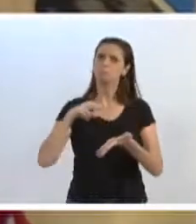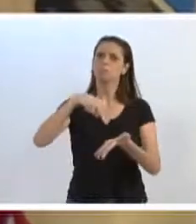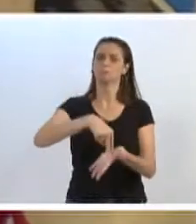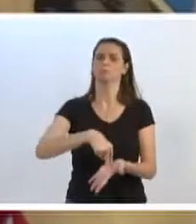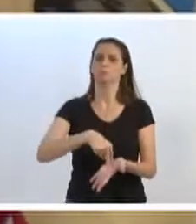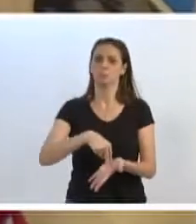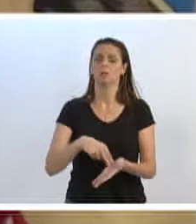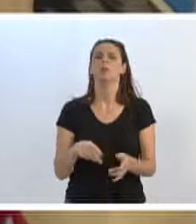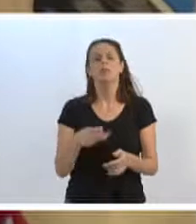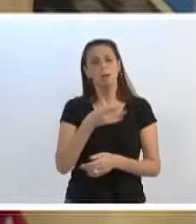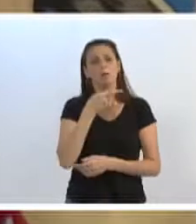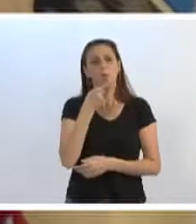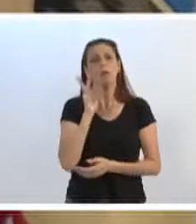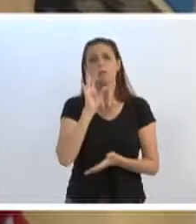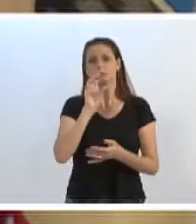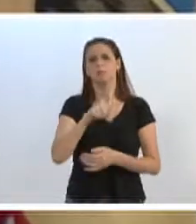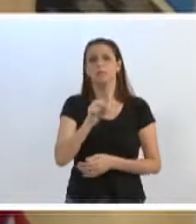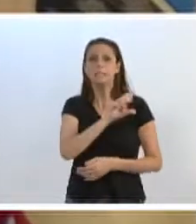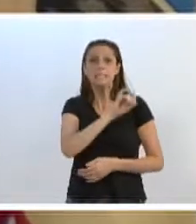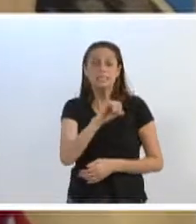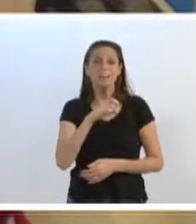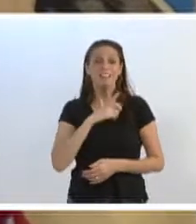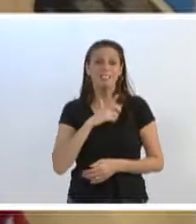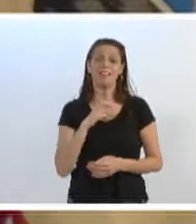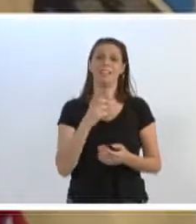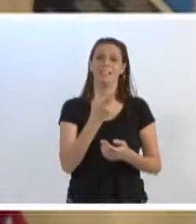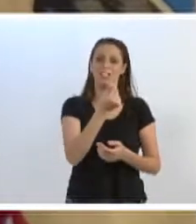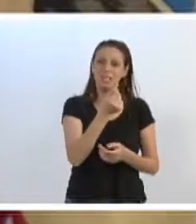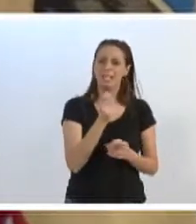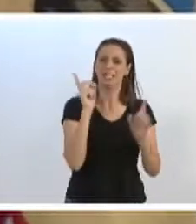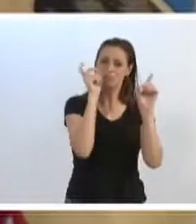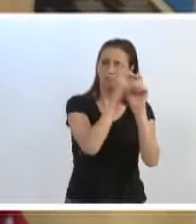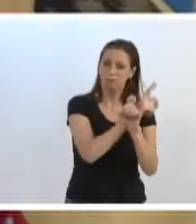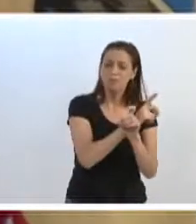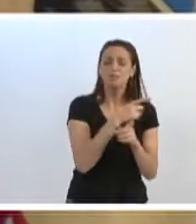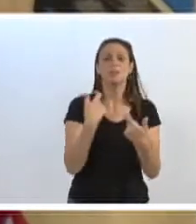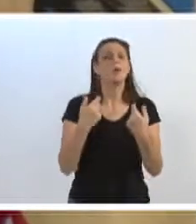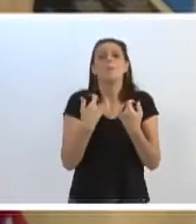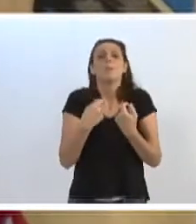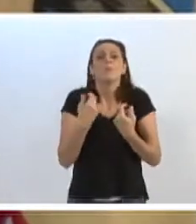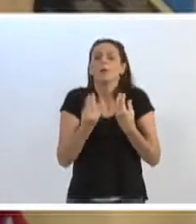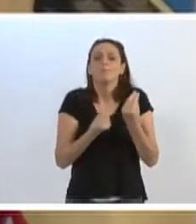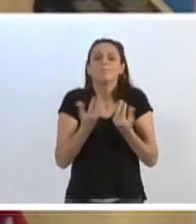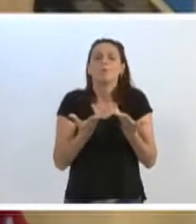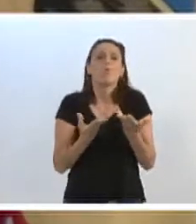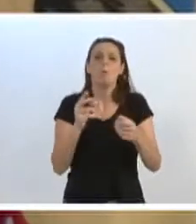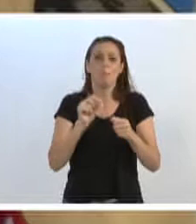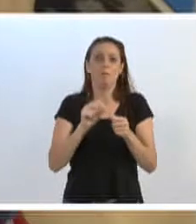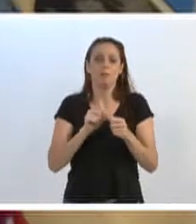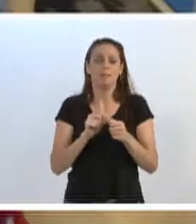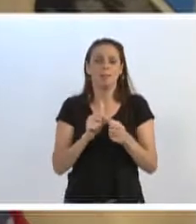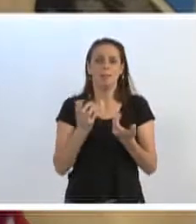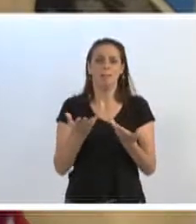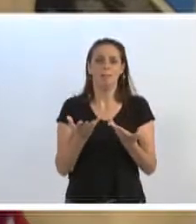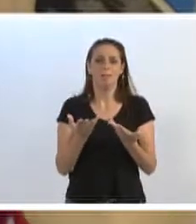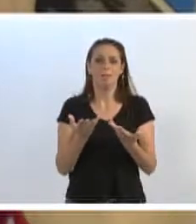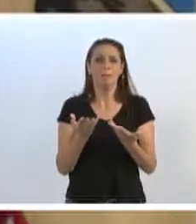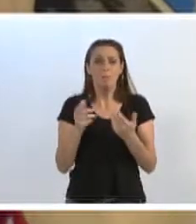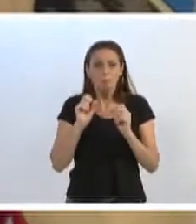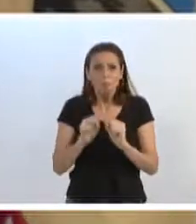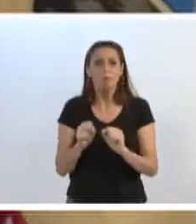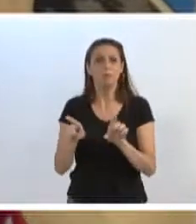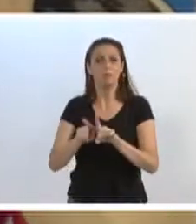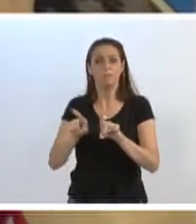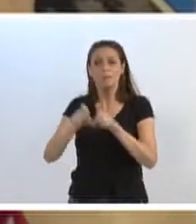e dizendo que acho que, se tem dificuldades, se tem que fazer definições, que tenha uma posição mais clara em relação à questão do prefeito, e até expondo à população